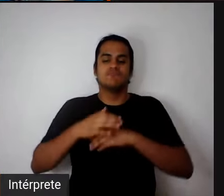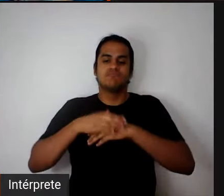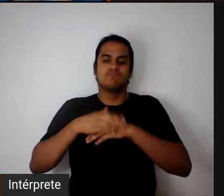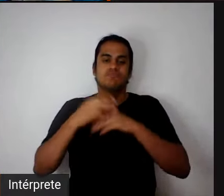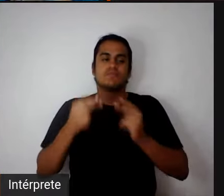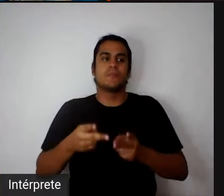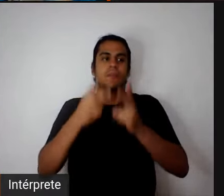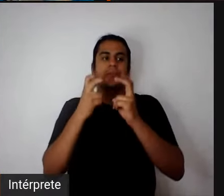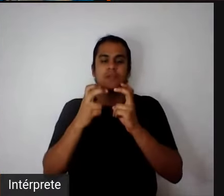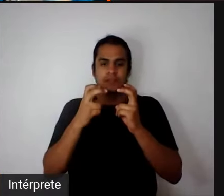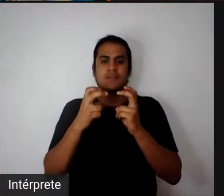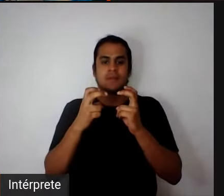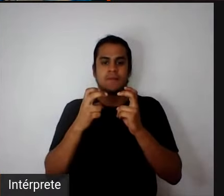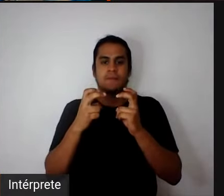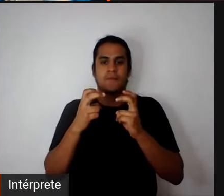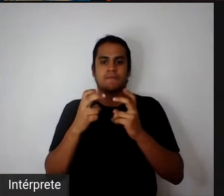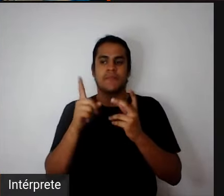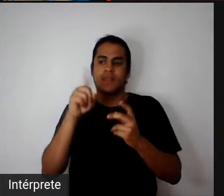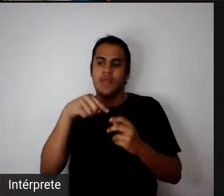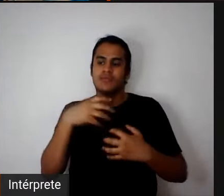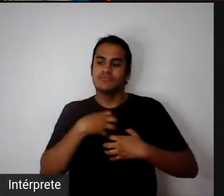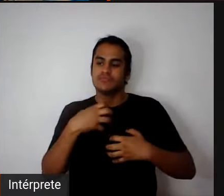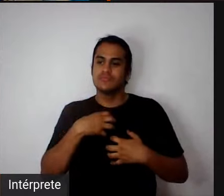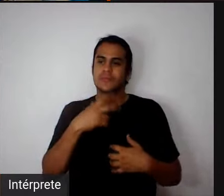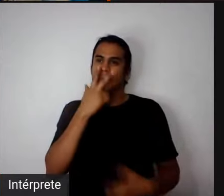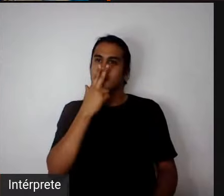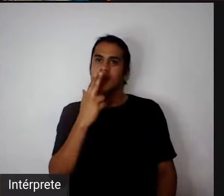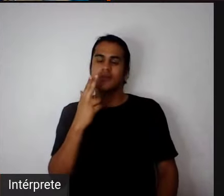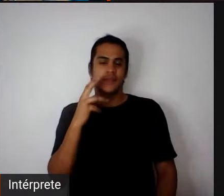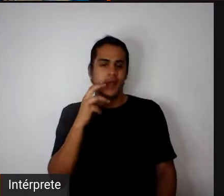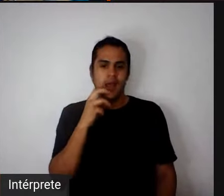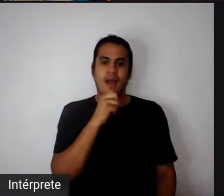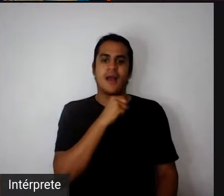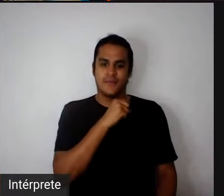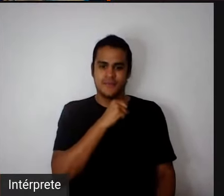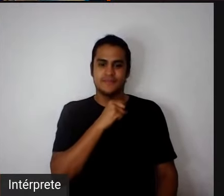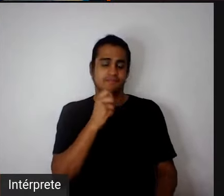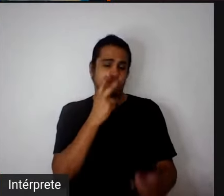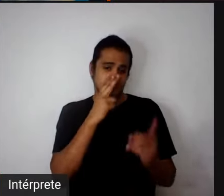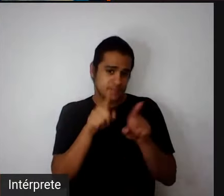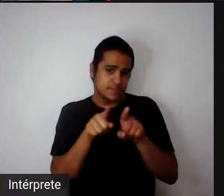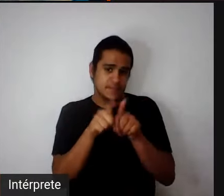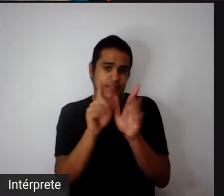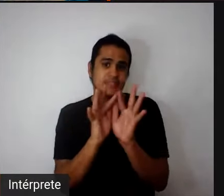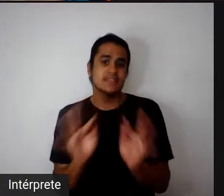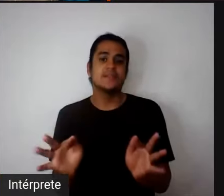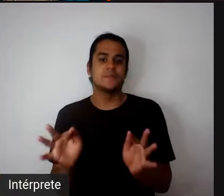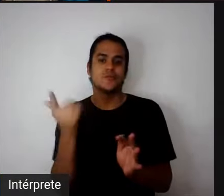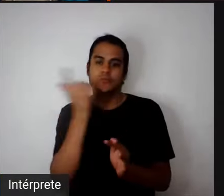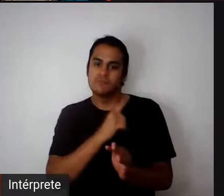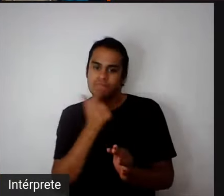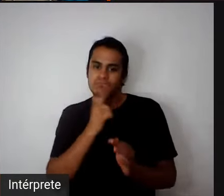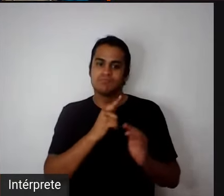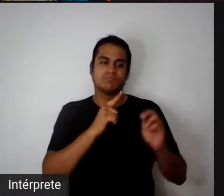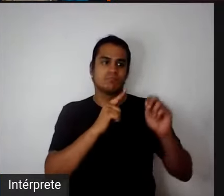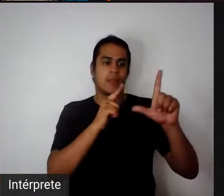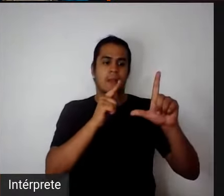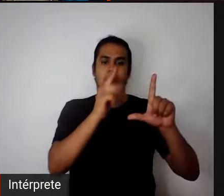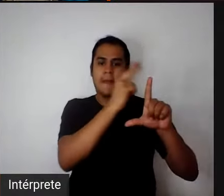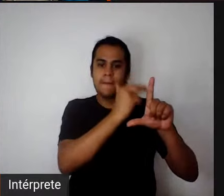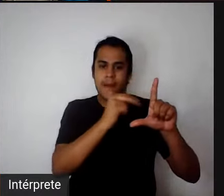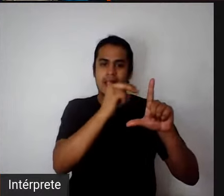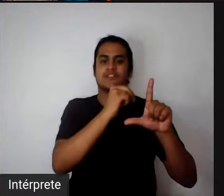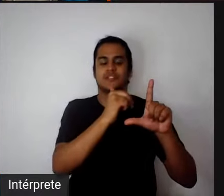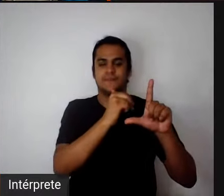forma mais ágil e simples, né, de se produzir imagem. E